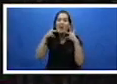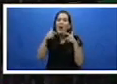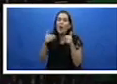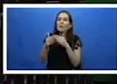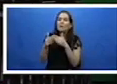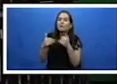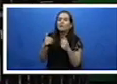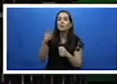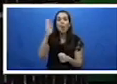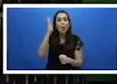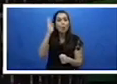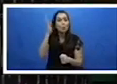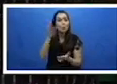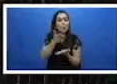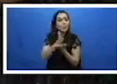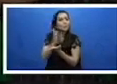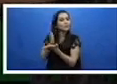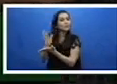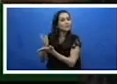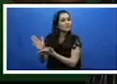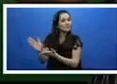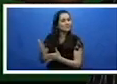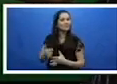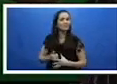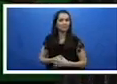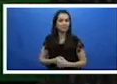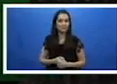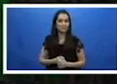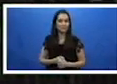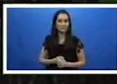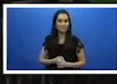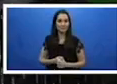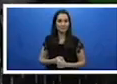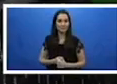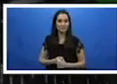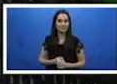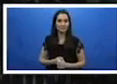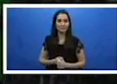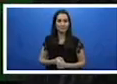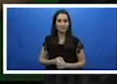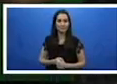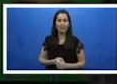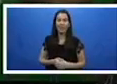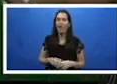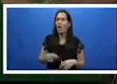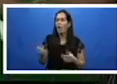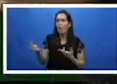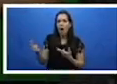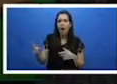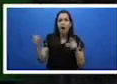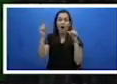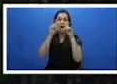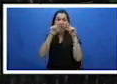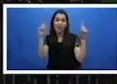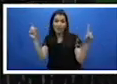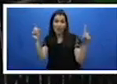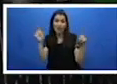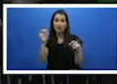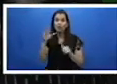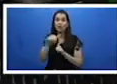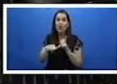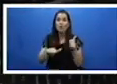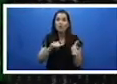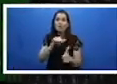burro dividisse tudo entre eles. Então, a mesma frase, só que